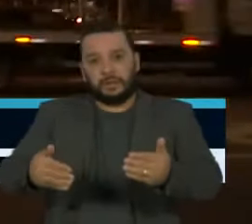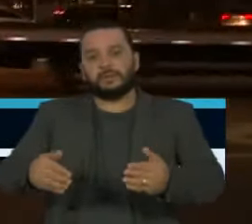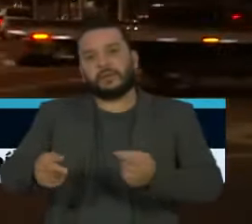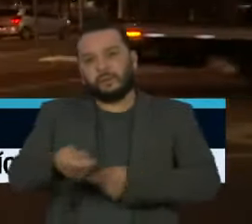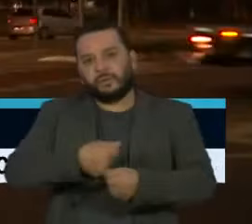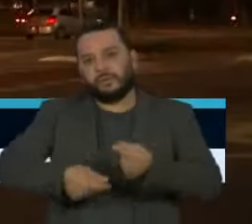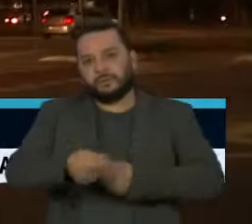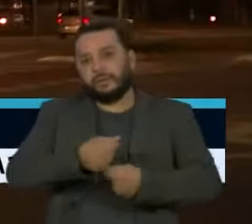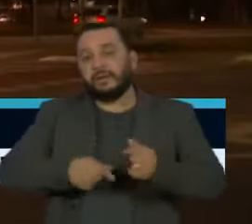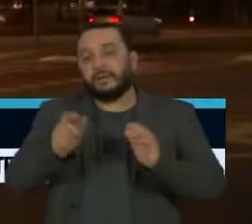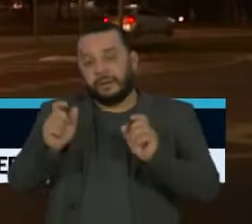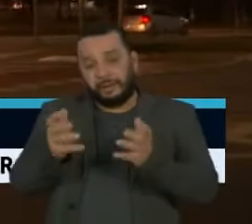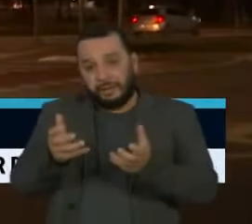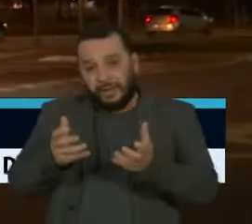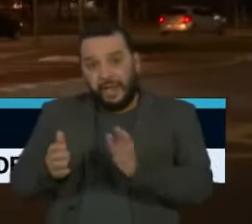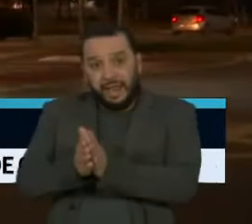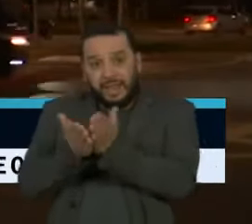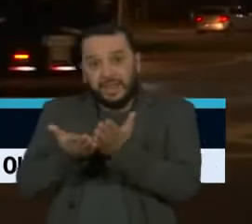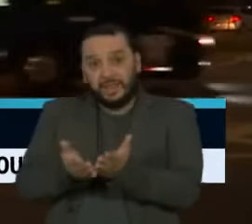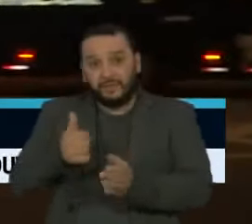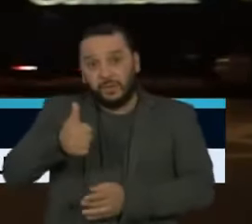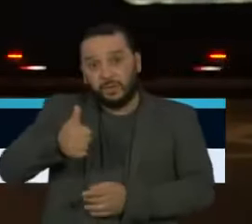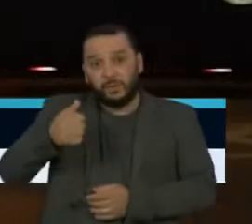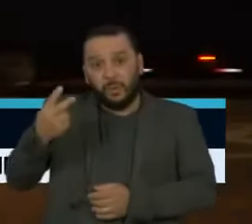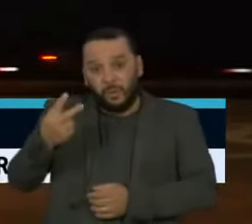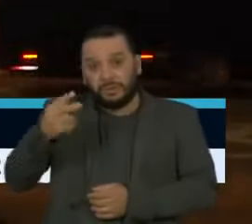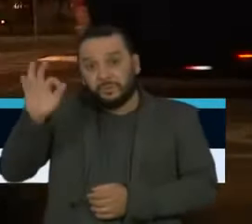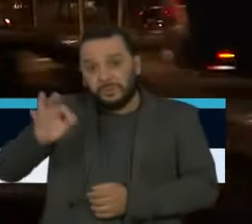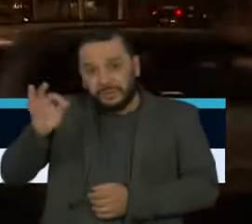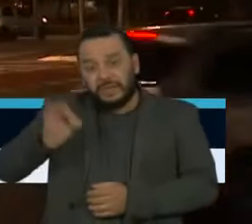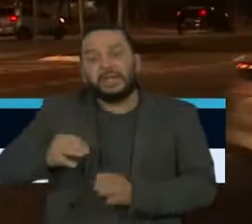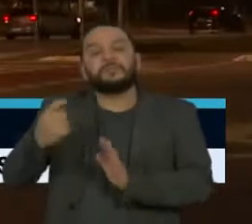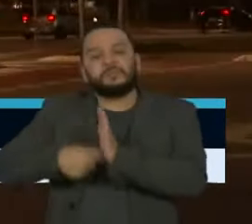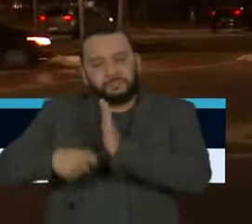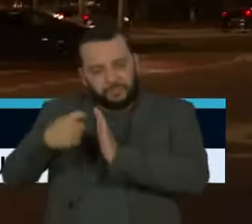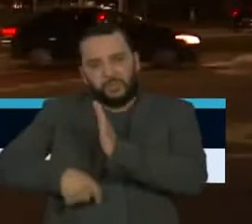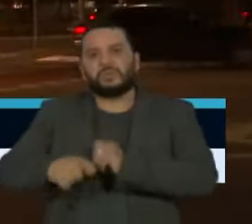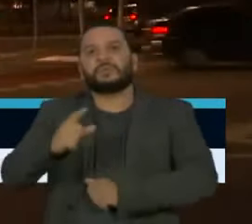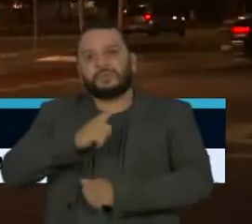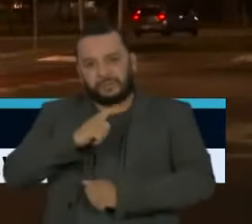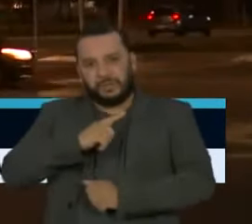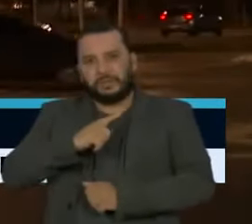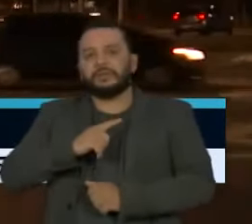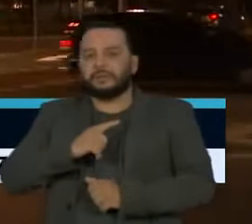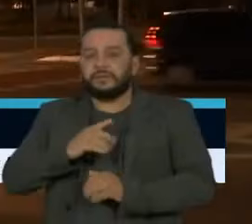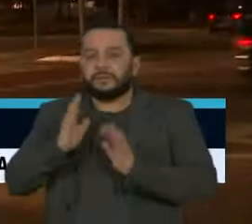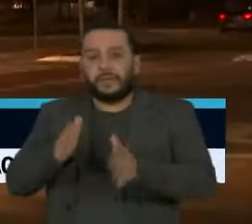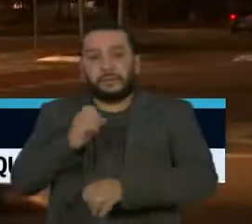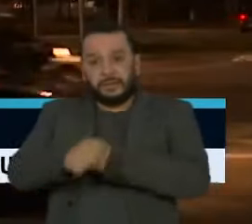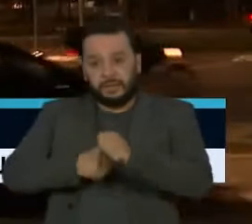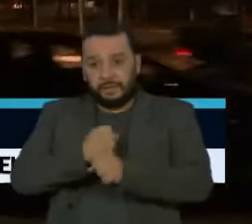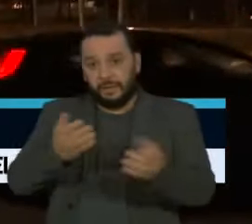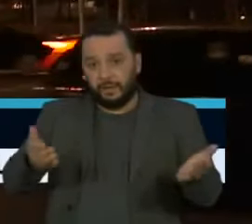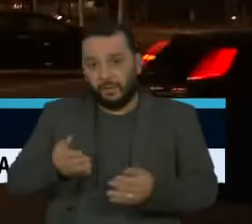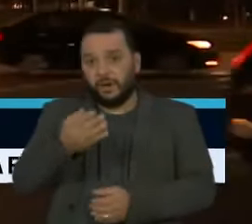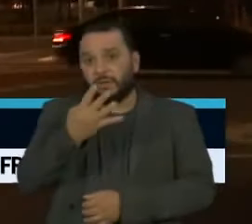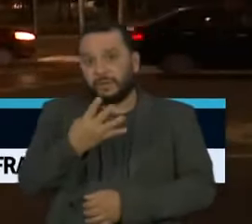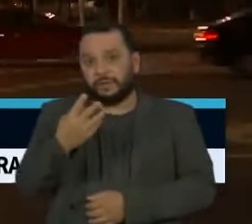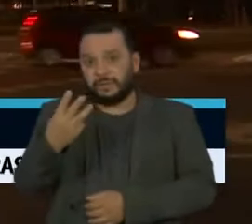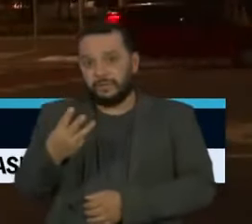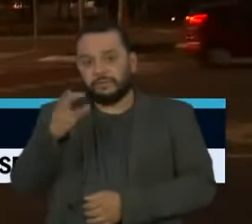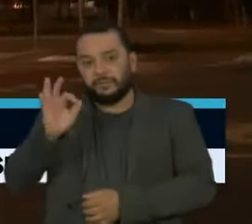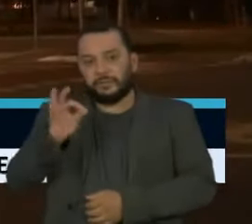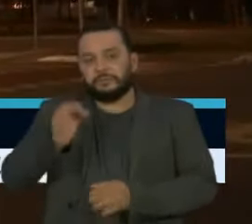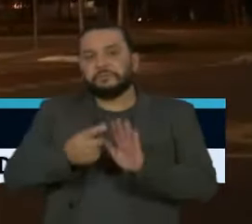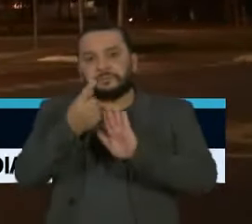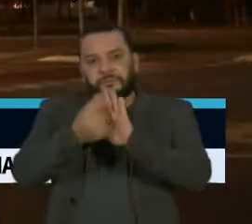12% os livros, que são isentos desde 2004. E para este ano, houve corte de 43% no orçamento